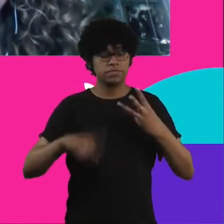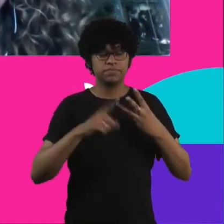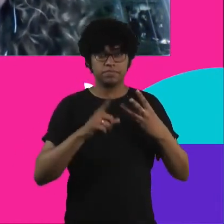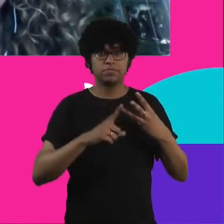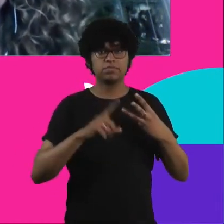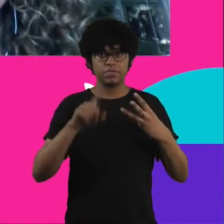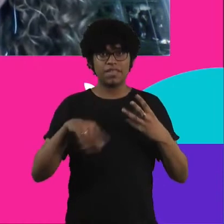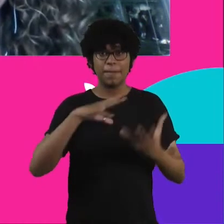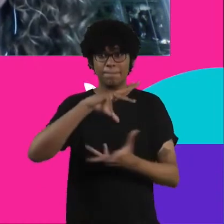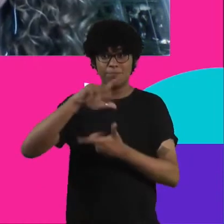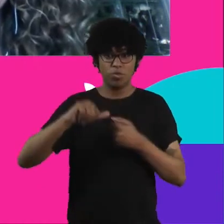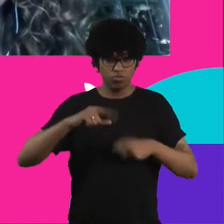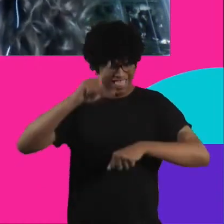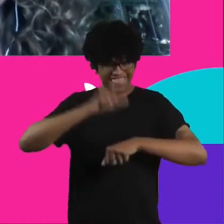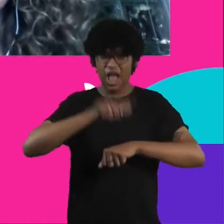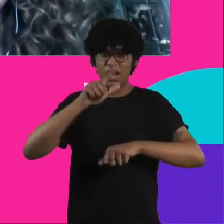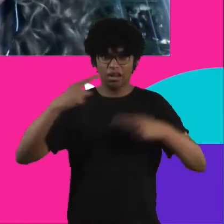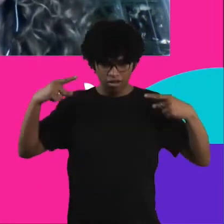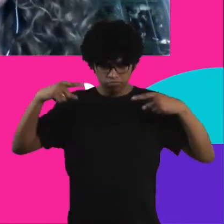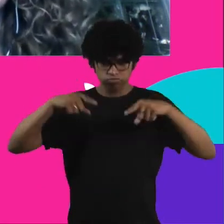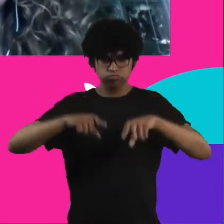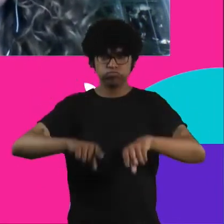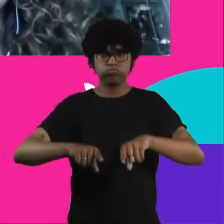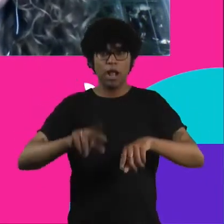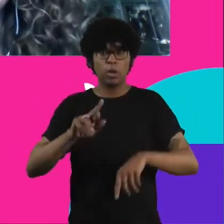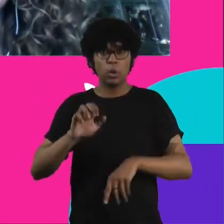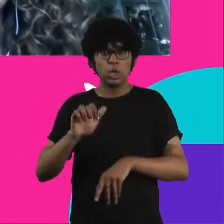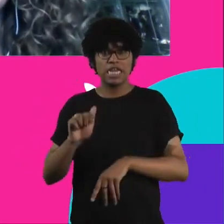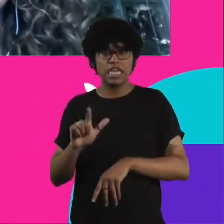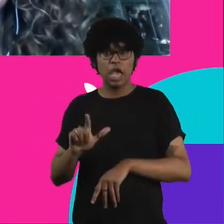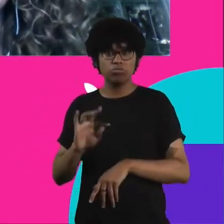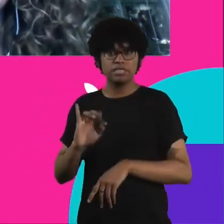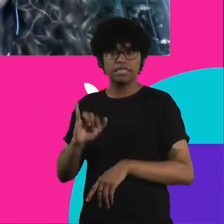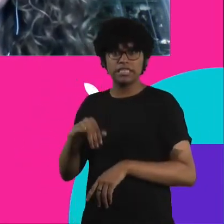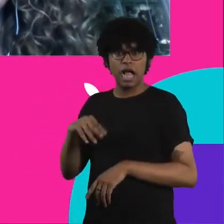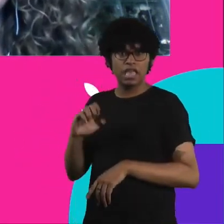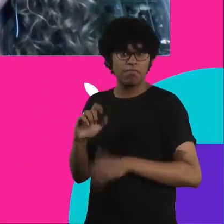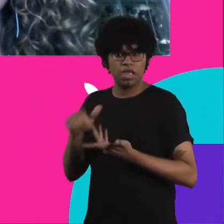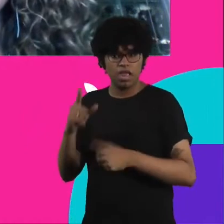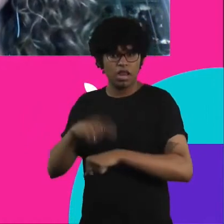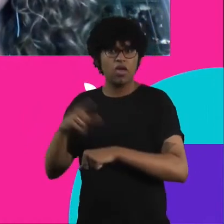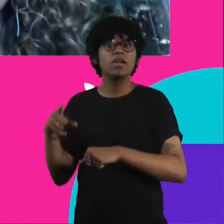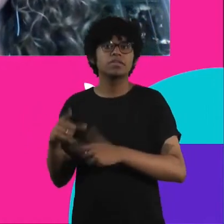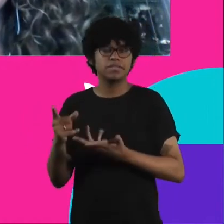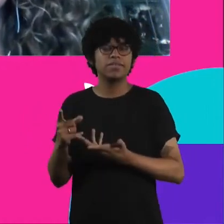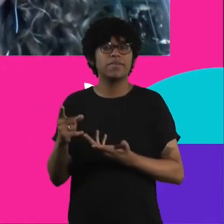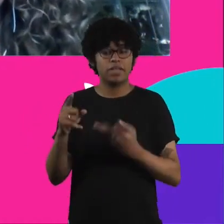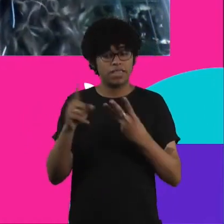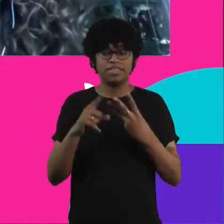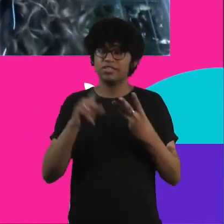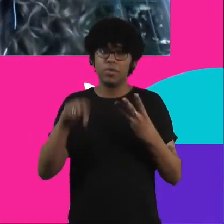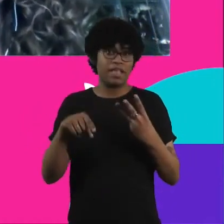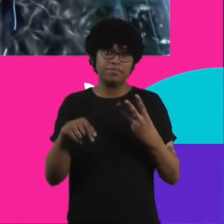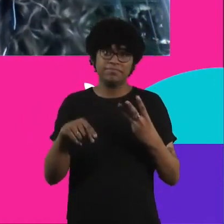um mundo em tempo real, em real time, né? Então, o que acontece? Esse terceiro pilar ele é inevitável, como tu acabou de colocar, Di.